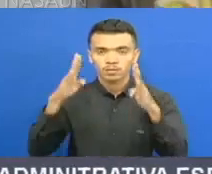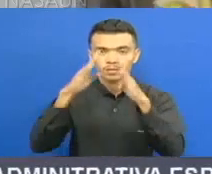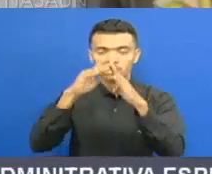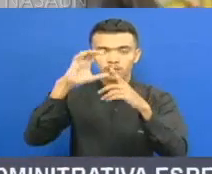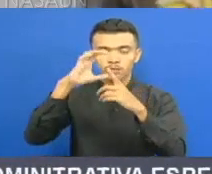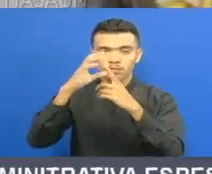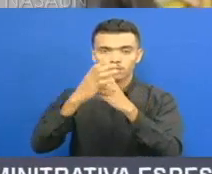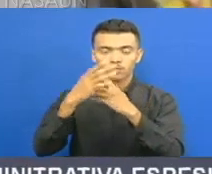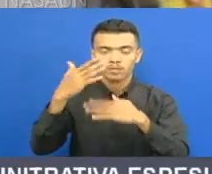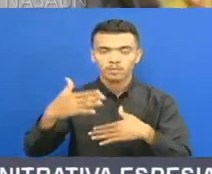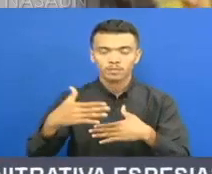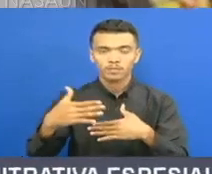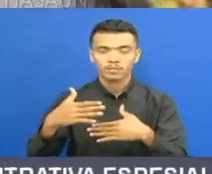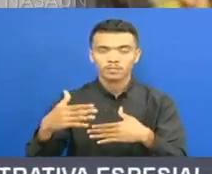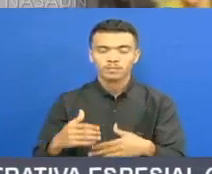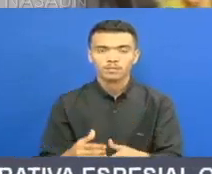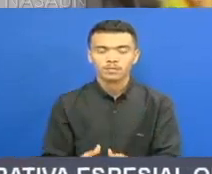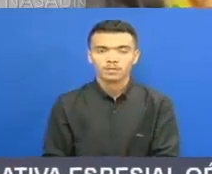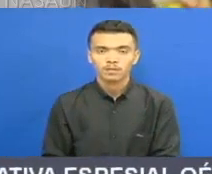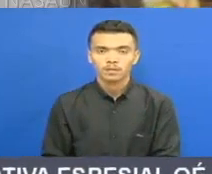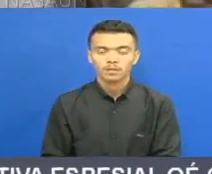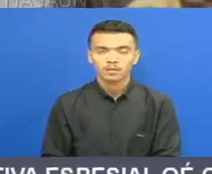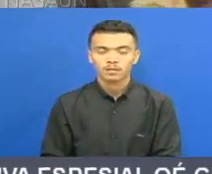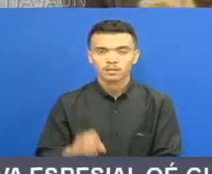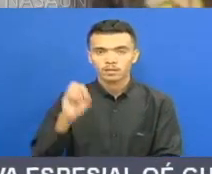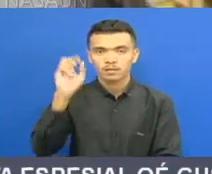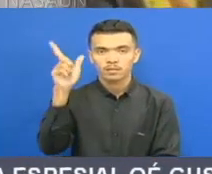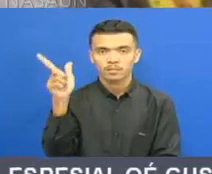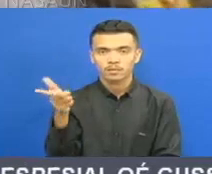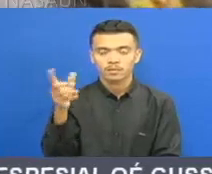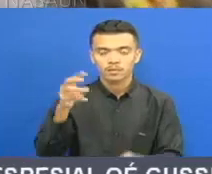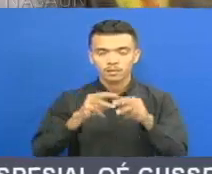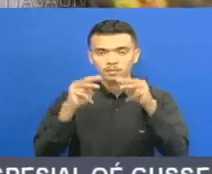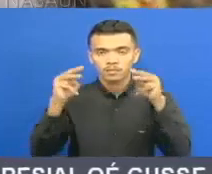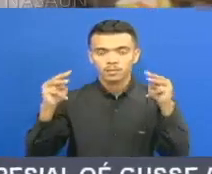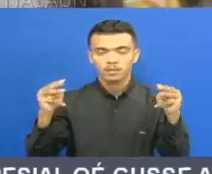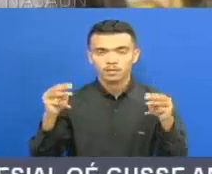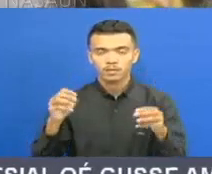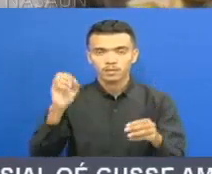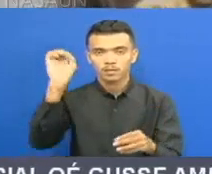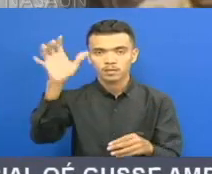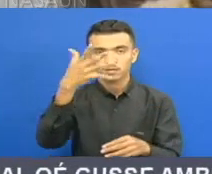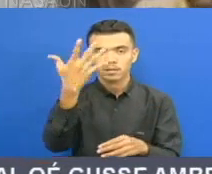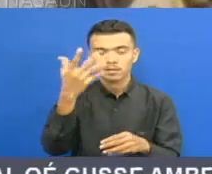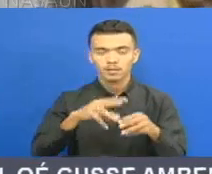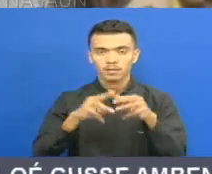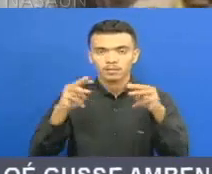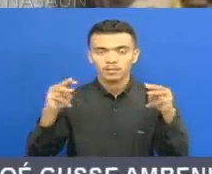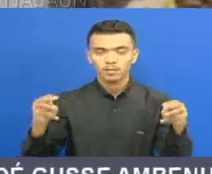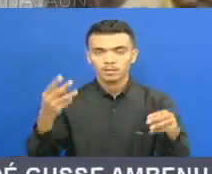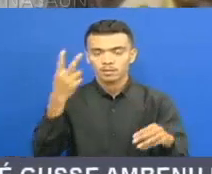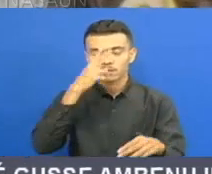é basicamente quase que 15 metros ou 20 metros de. Então, e de 15 metros, né, será ela e uma data, né,